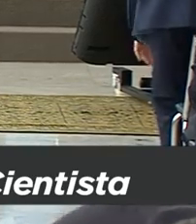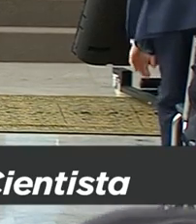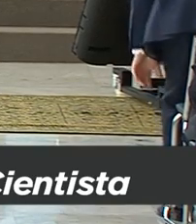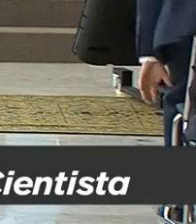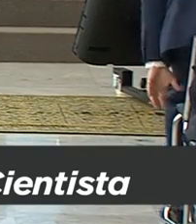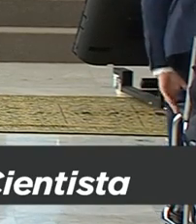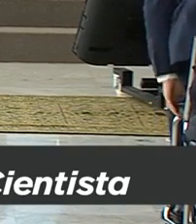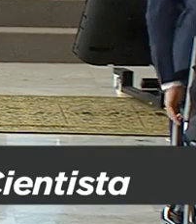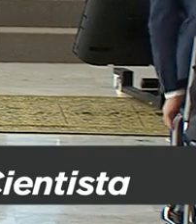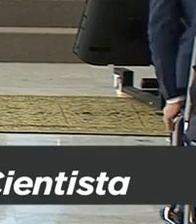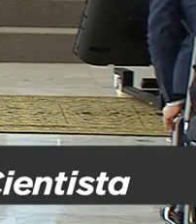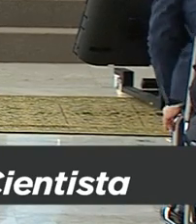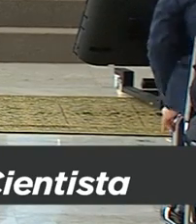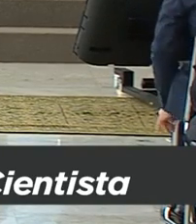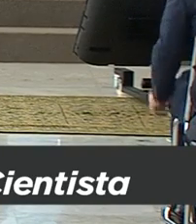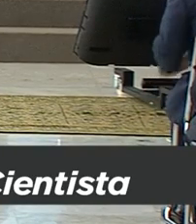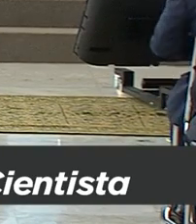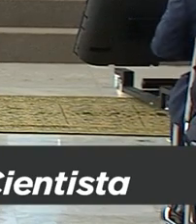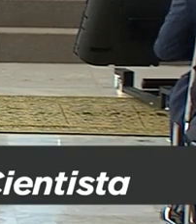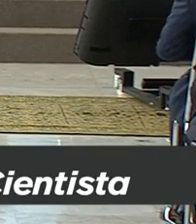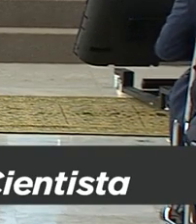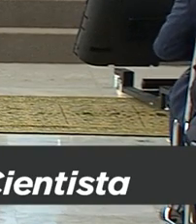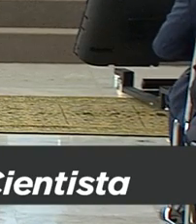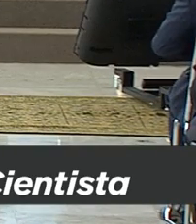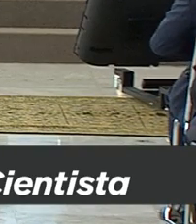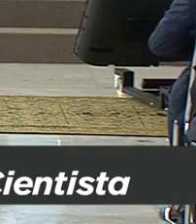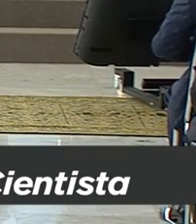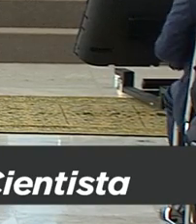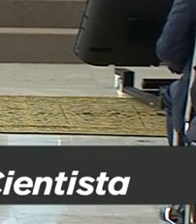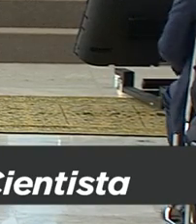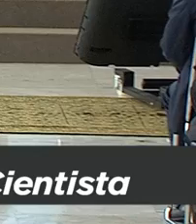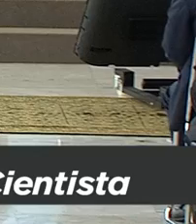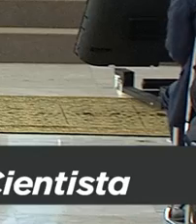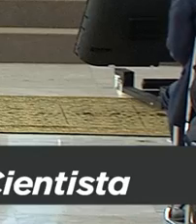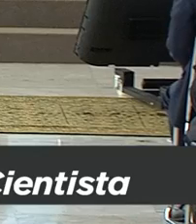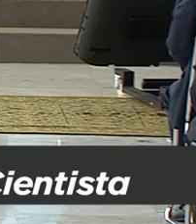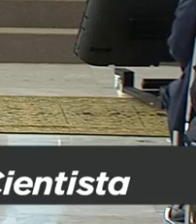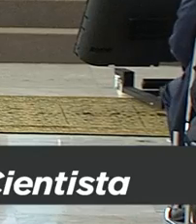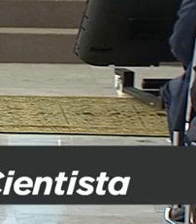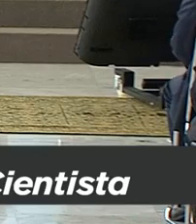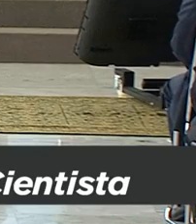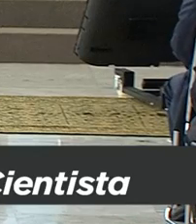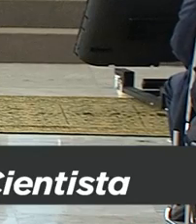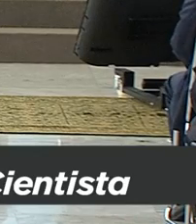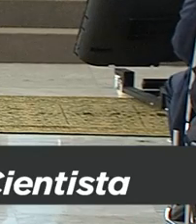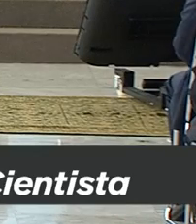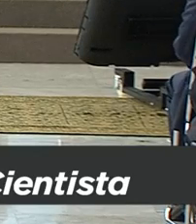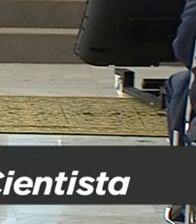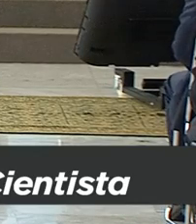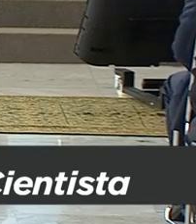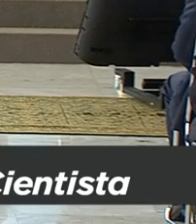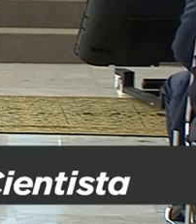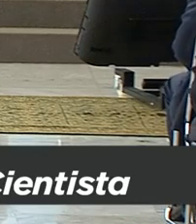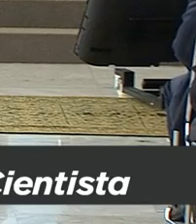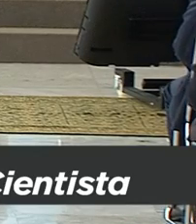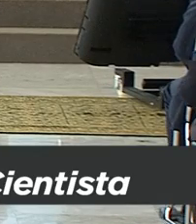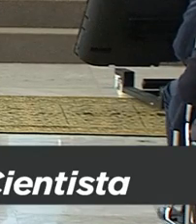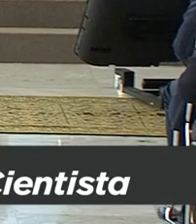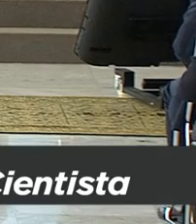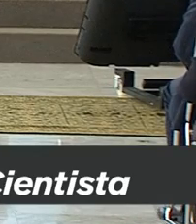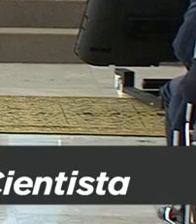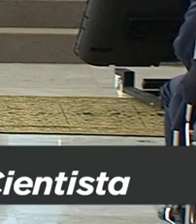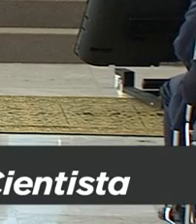em nome de quem cumprimento todos os agraciados com o Prêmio Jovem Cientista. O Eliseu Padilha, o